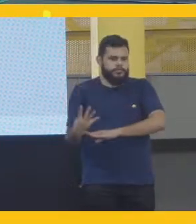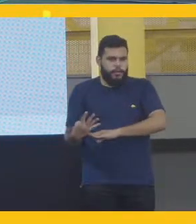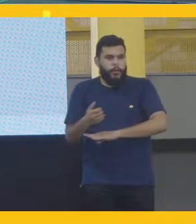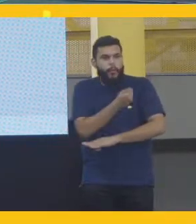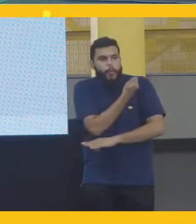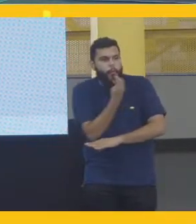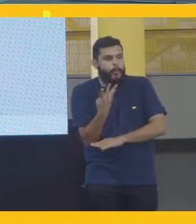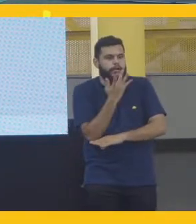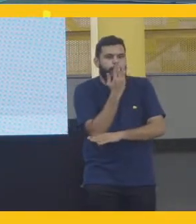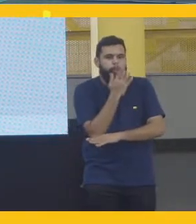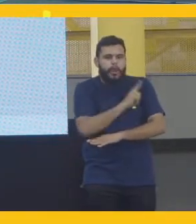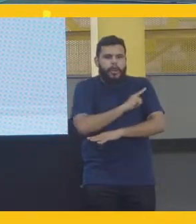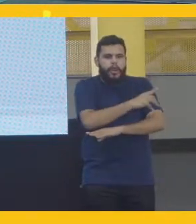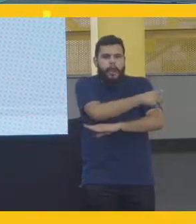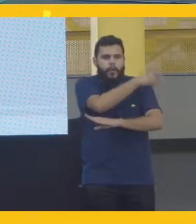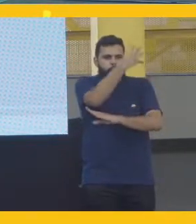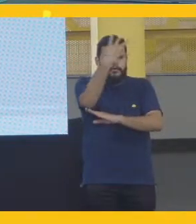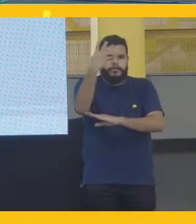Quantas?